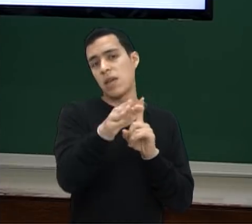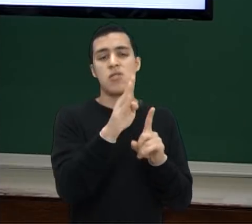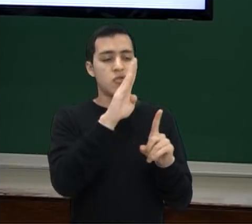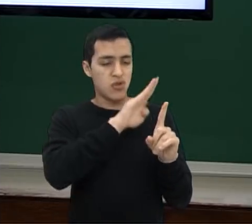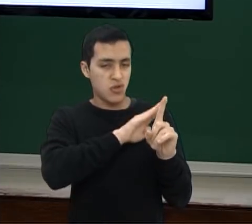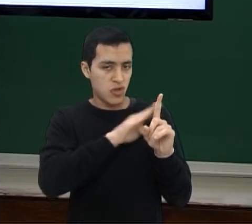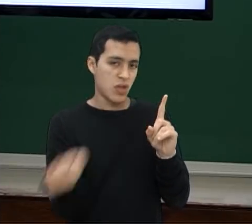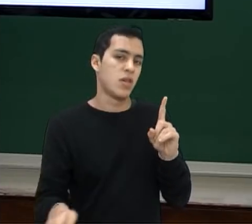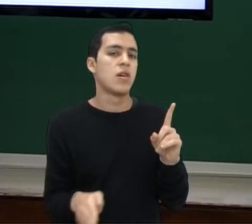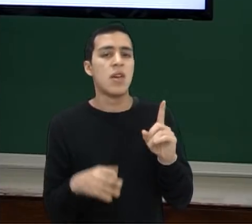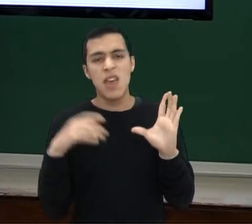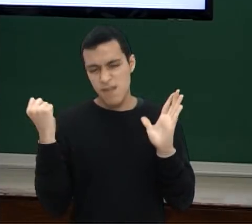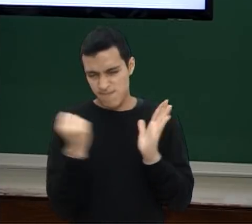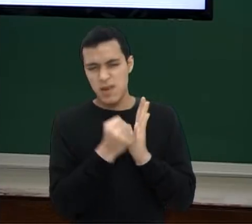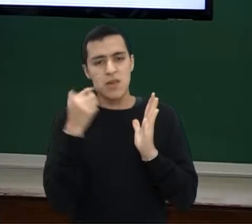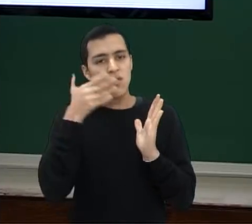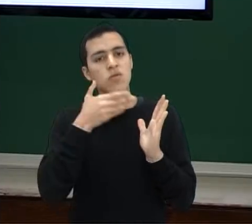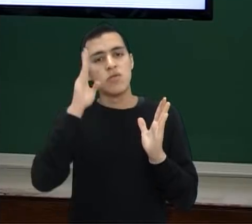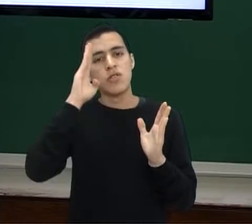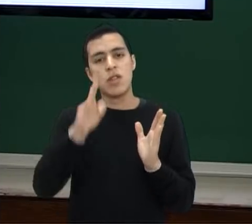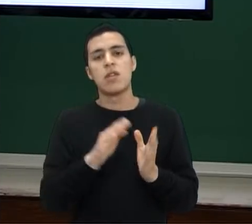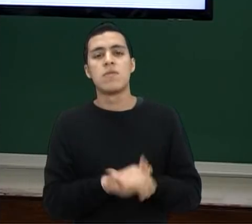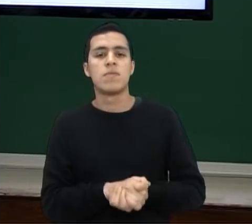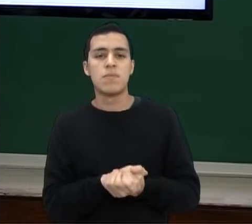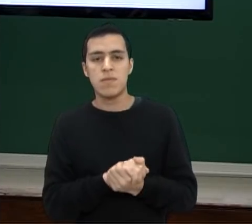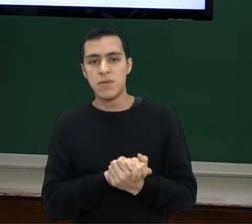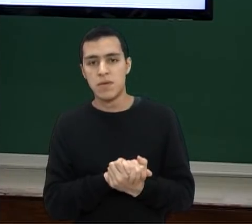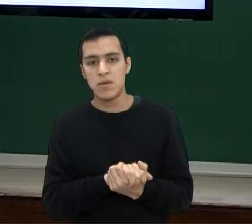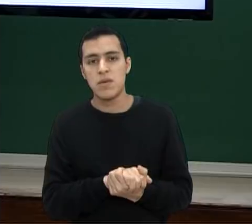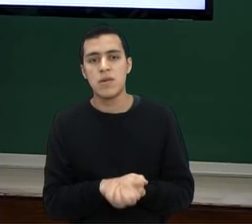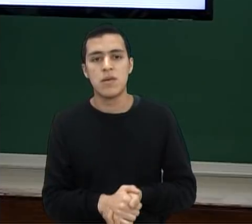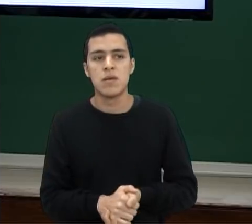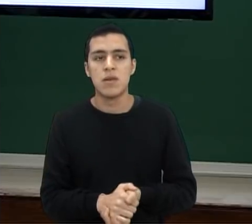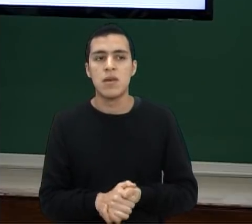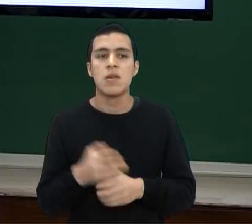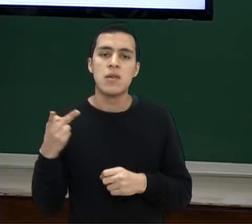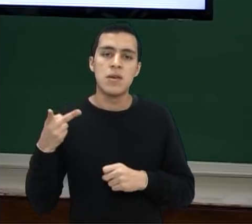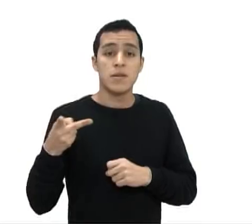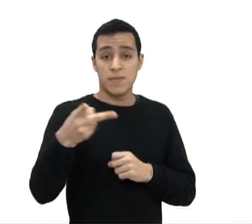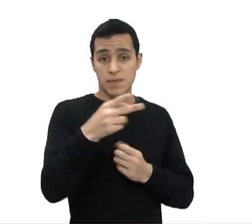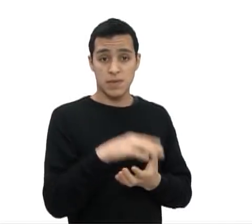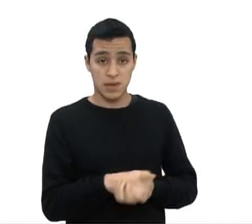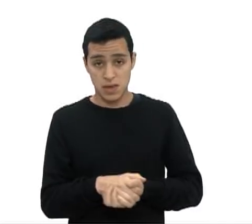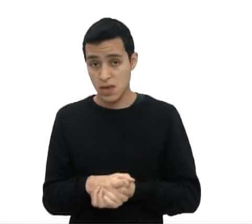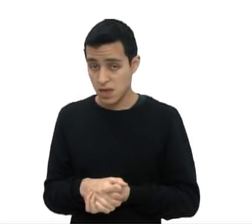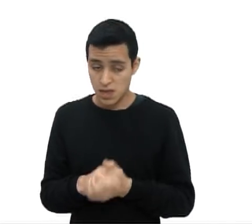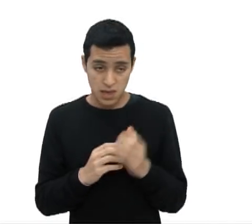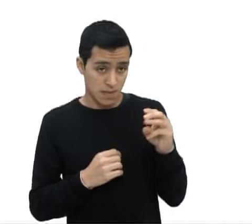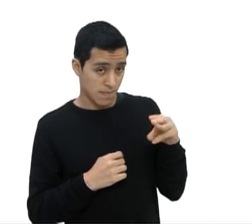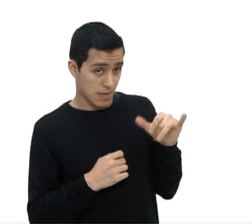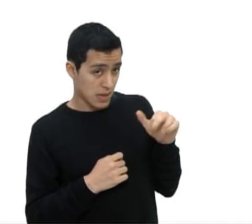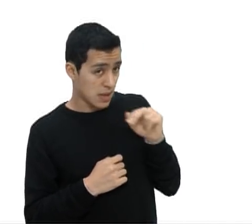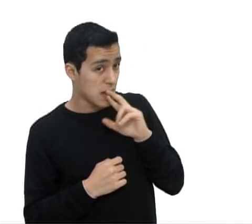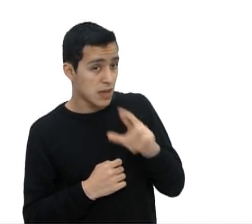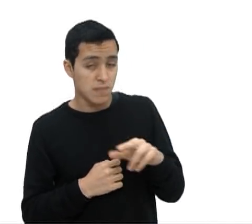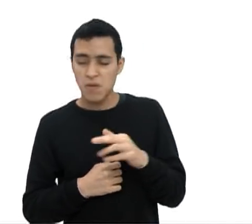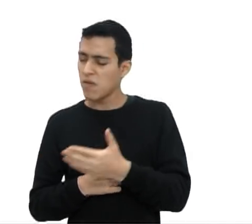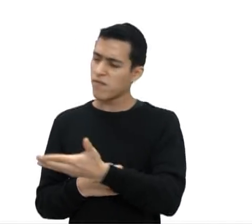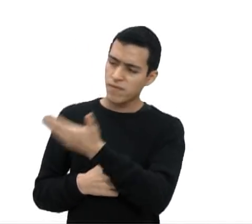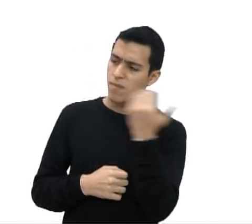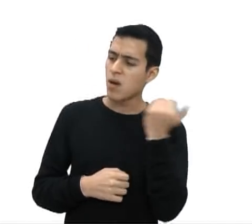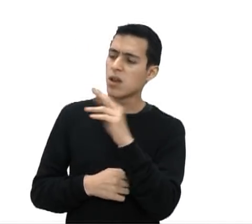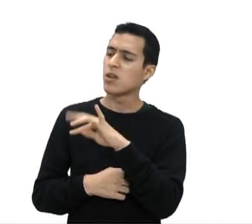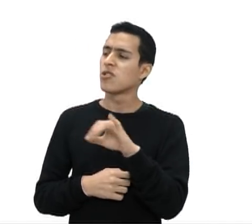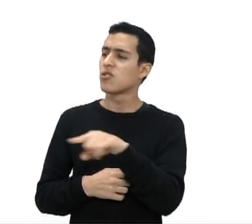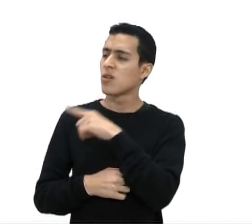pessoa. São marcas, portanto, do discurso direto. Certo? Continuando aqui. A Maria responde, vamos embora, Tião, tá